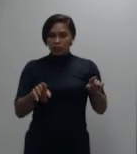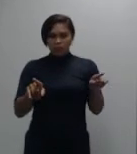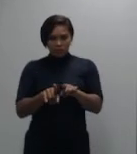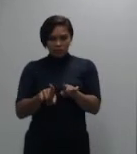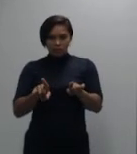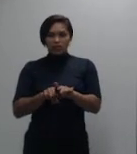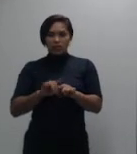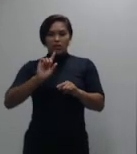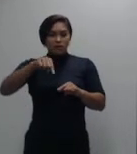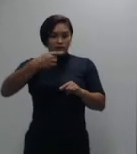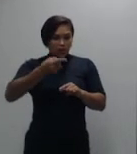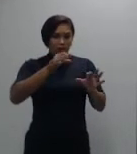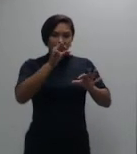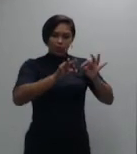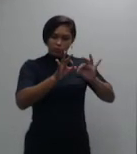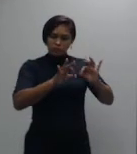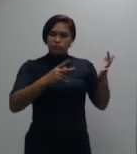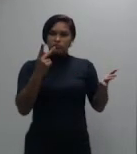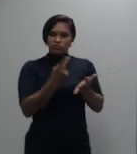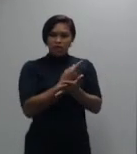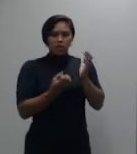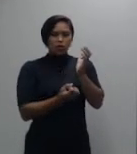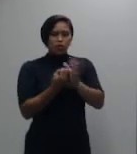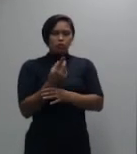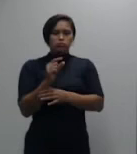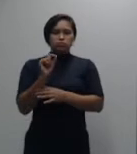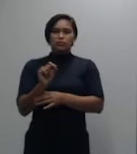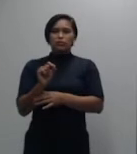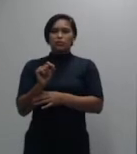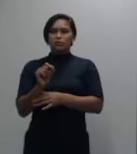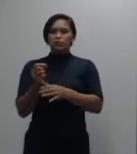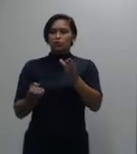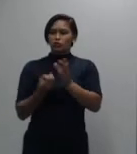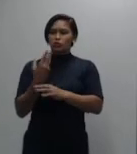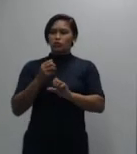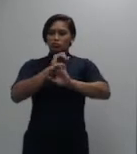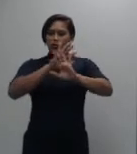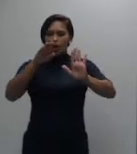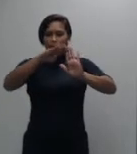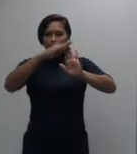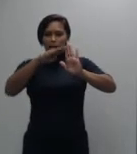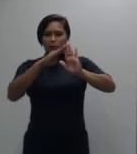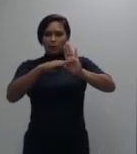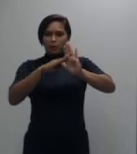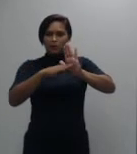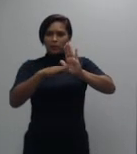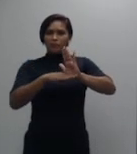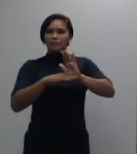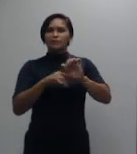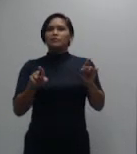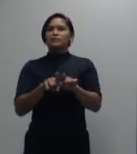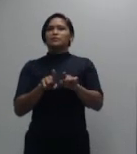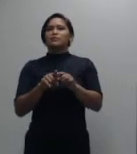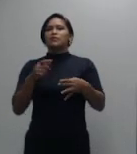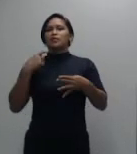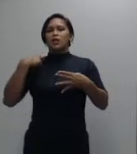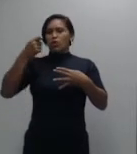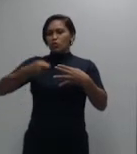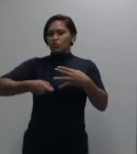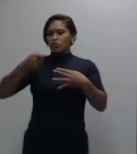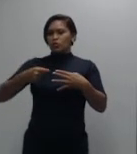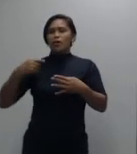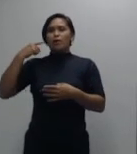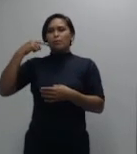depois do julgamento surgiram evidências de que o juiz tello advogava